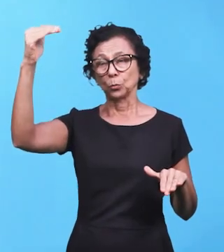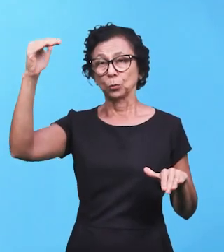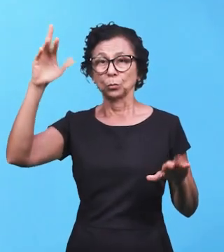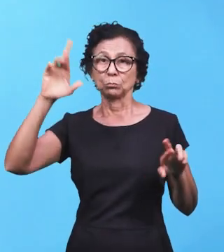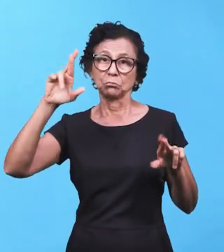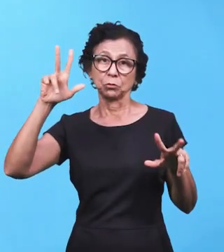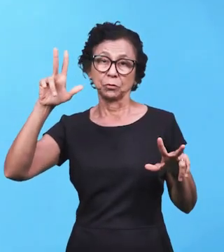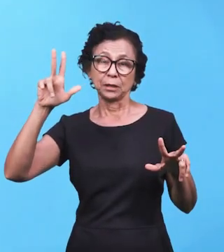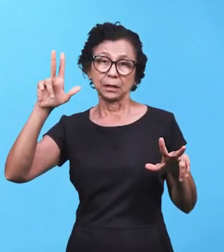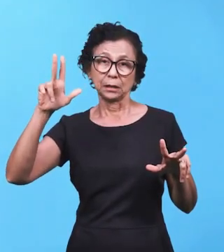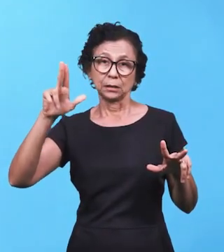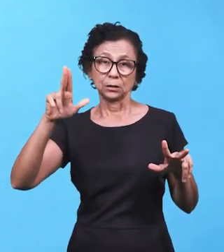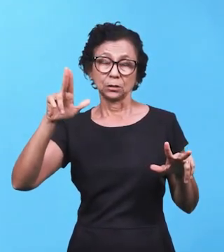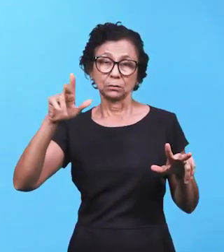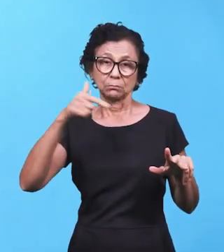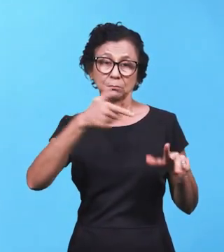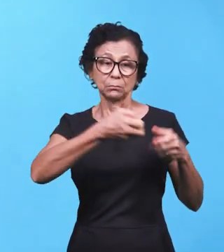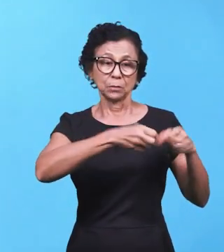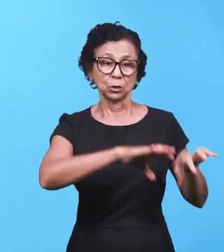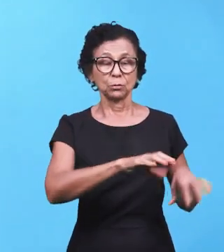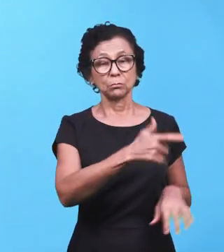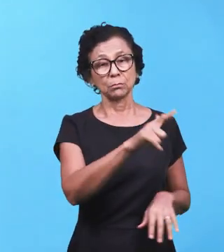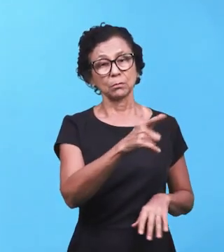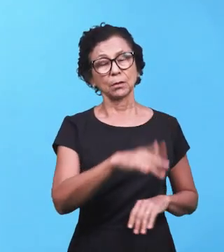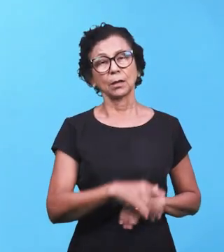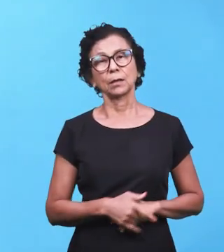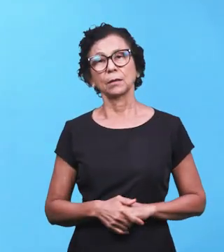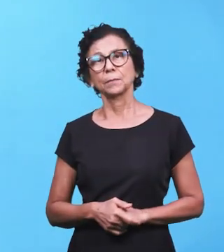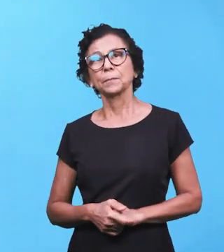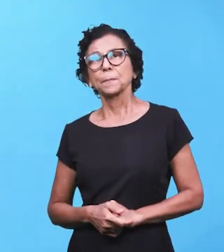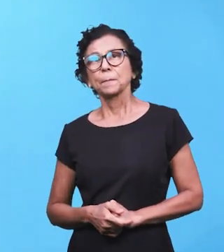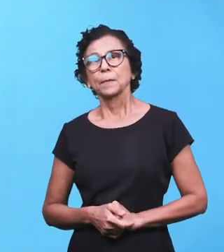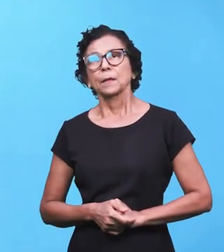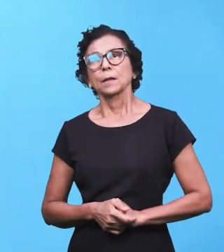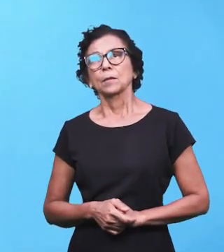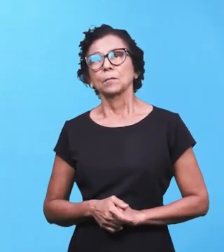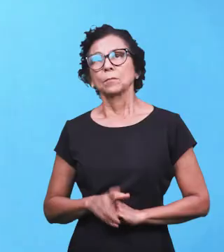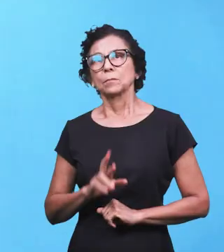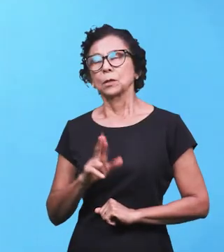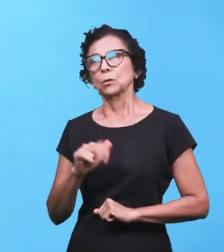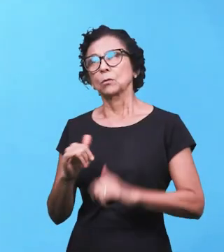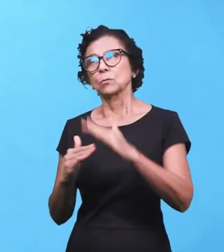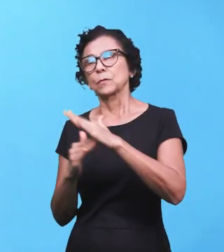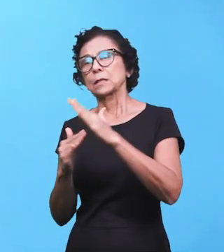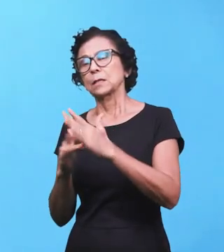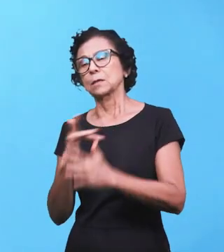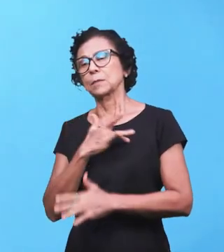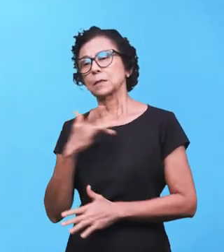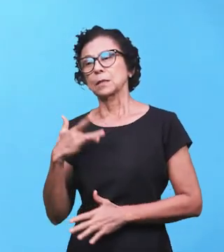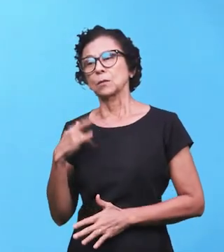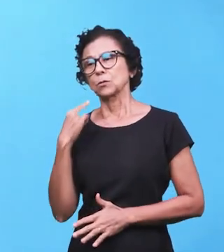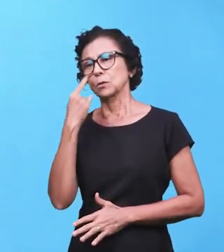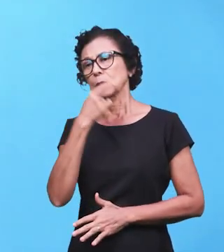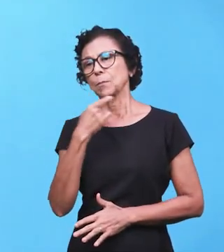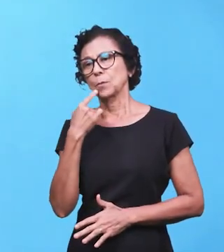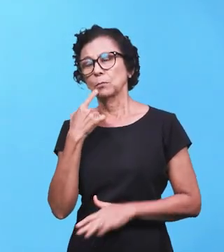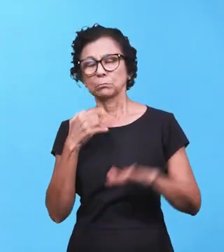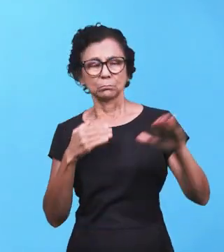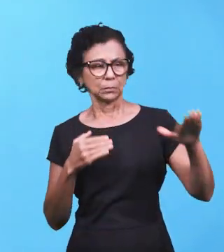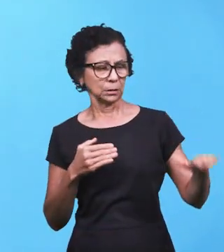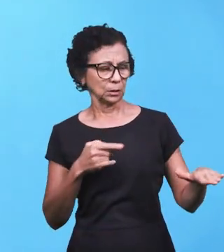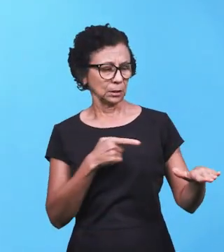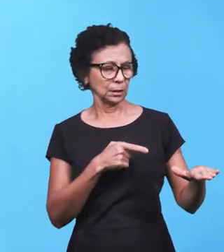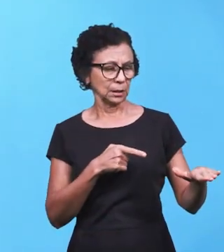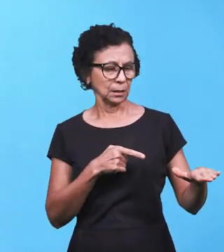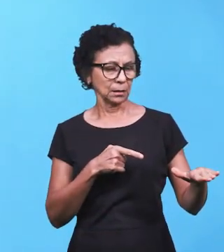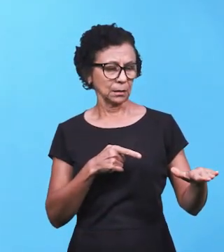um prejuízo para ele, mas às vezes não é suficiente para dar uma saúde bucal. E já a criança usar o